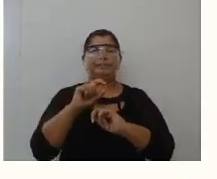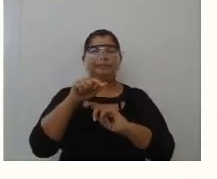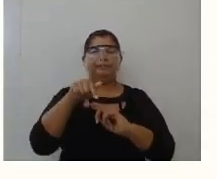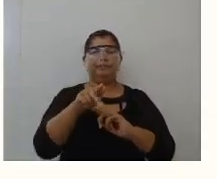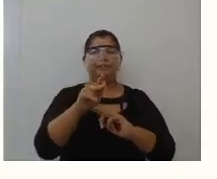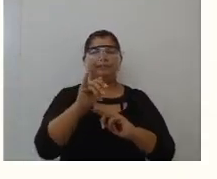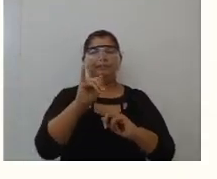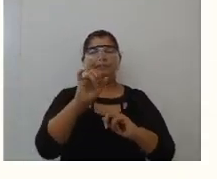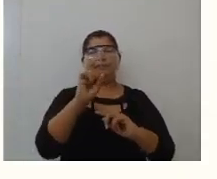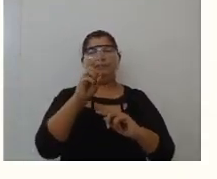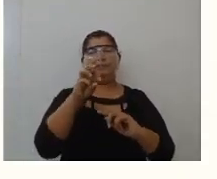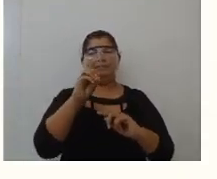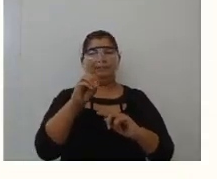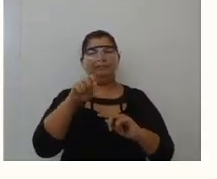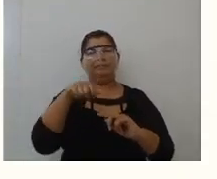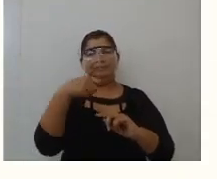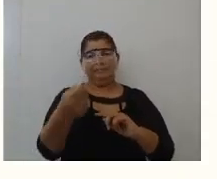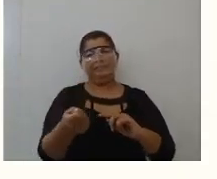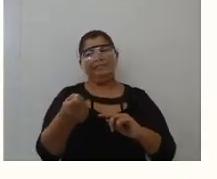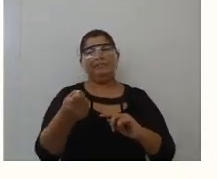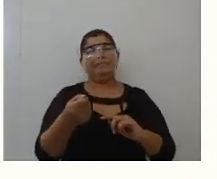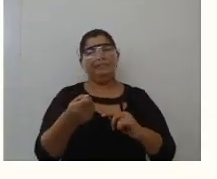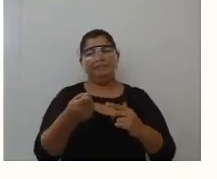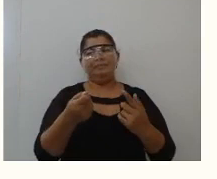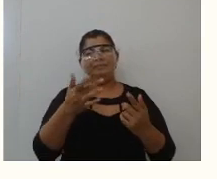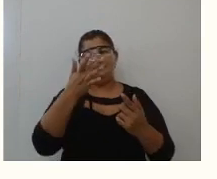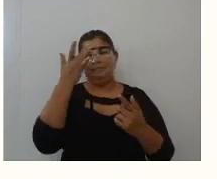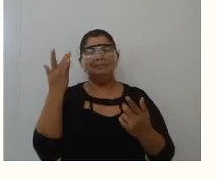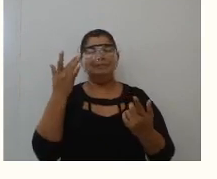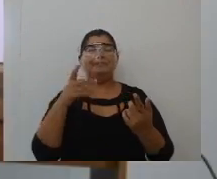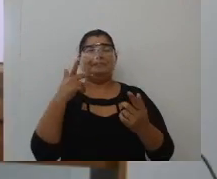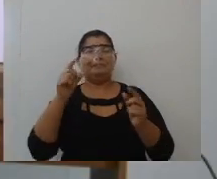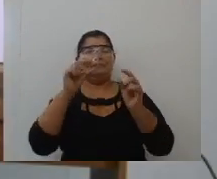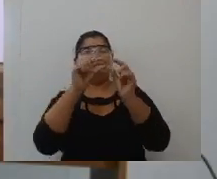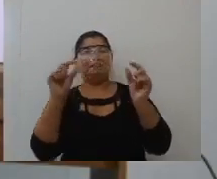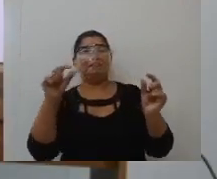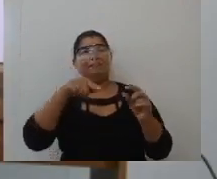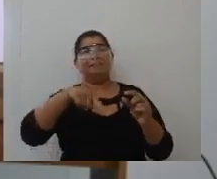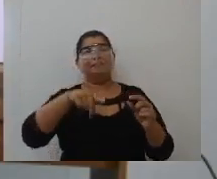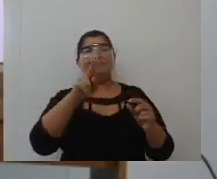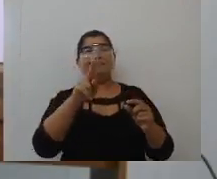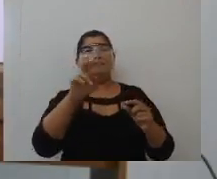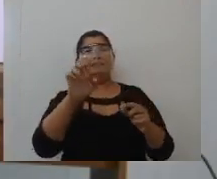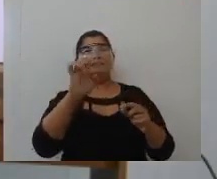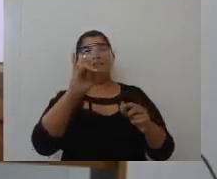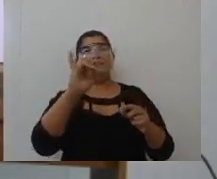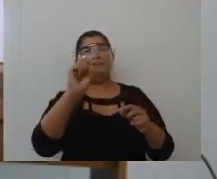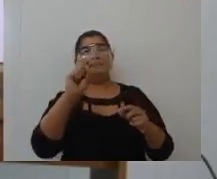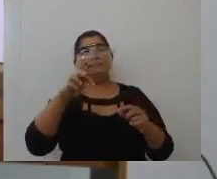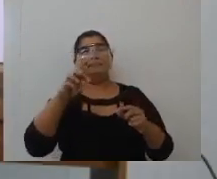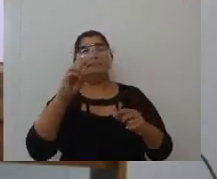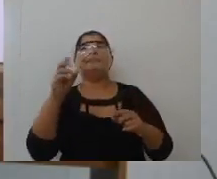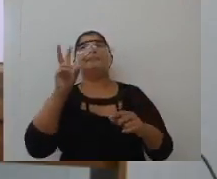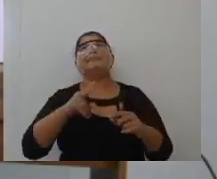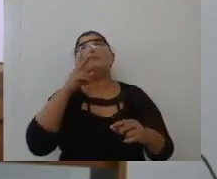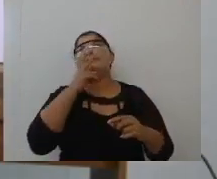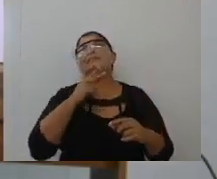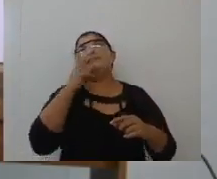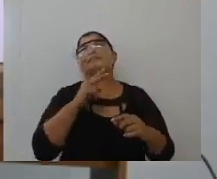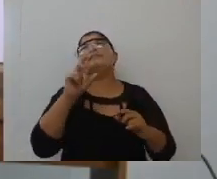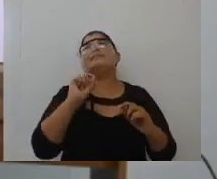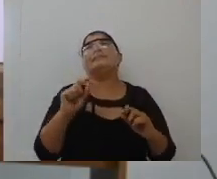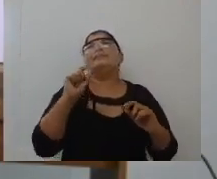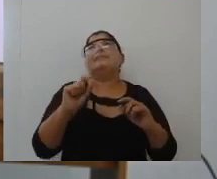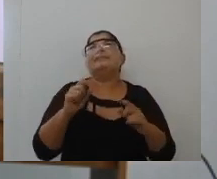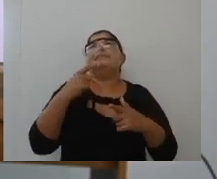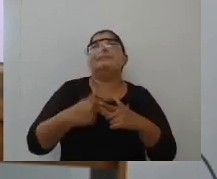queísmo. É um fenômeno conhecido como queísmo. A gente repete, não porque o que. Então se liga